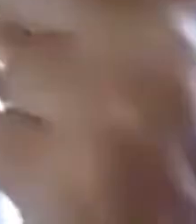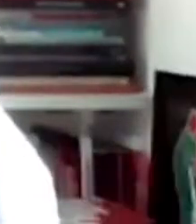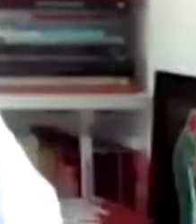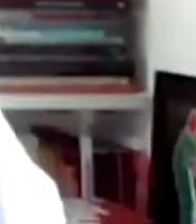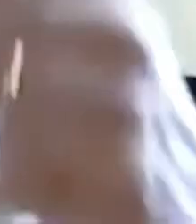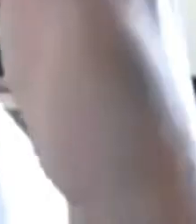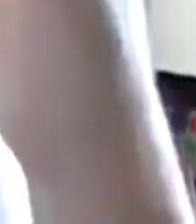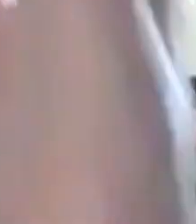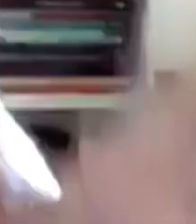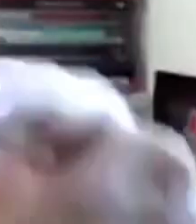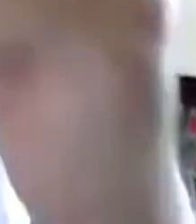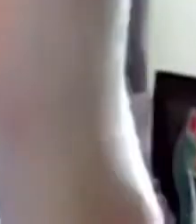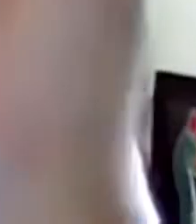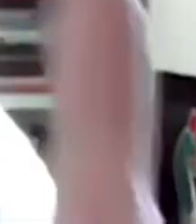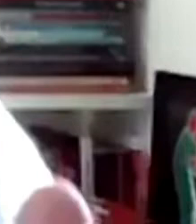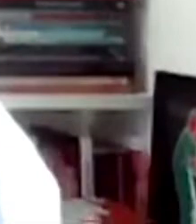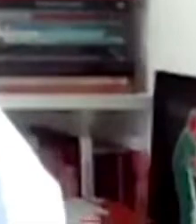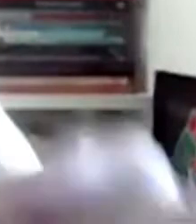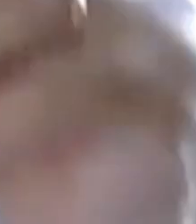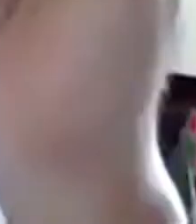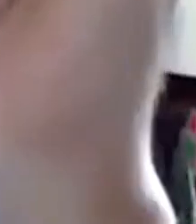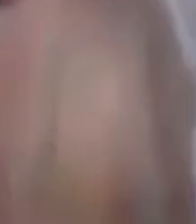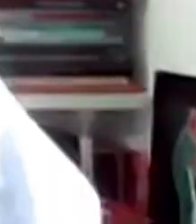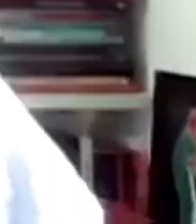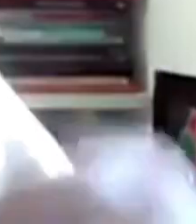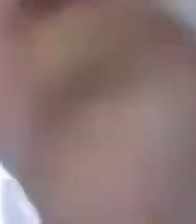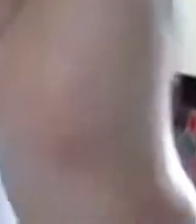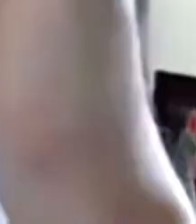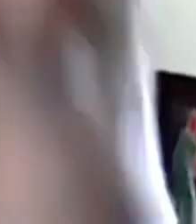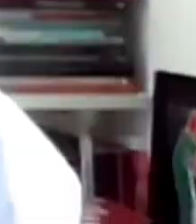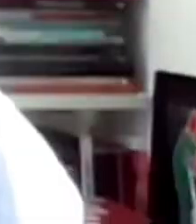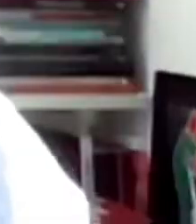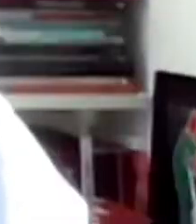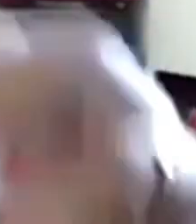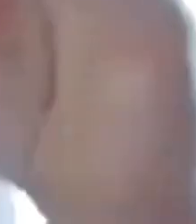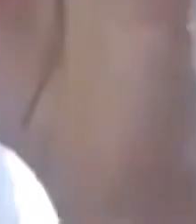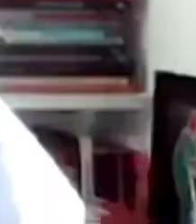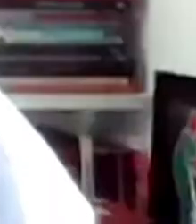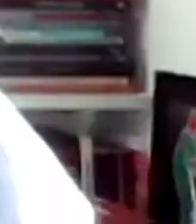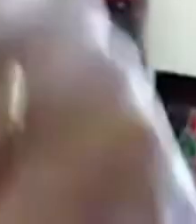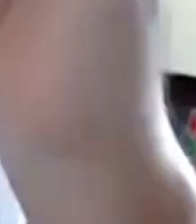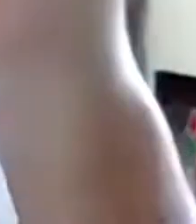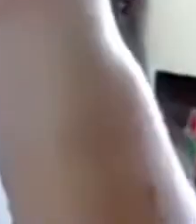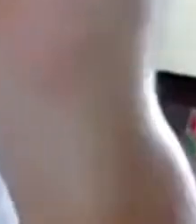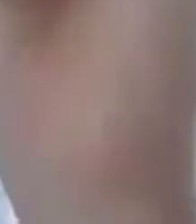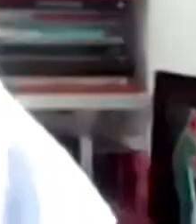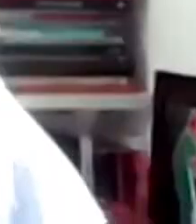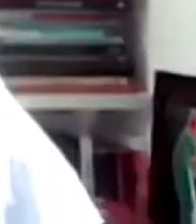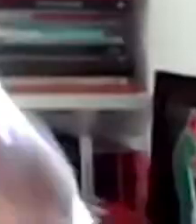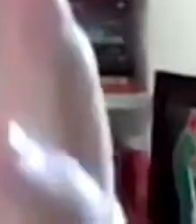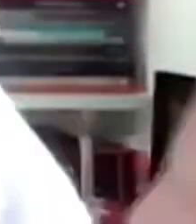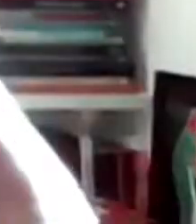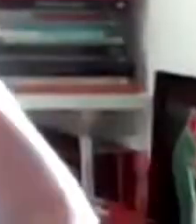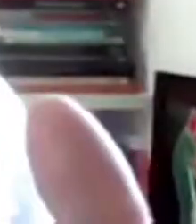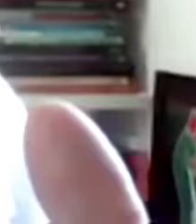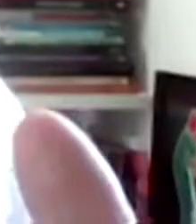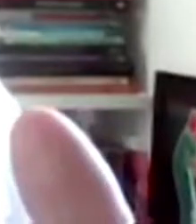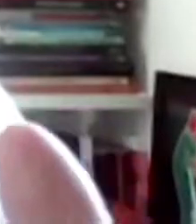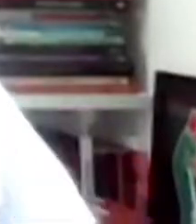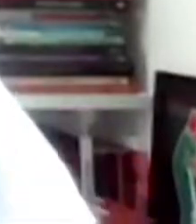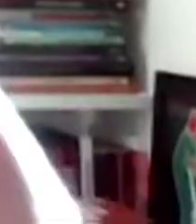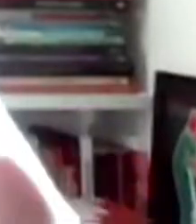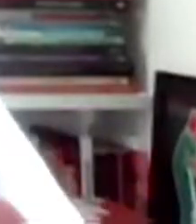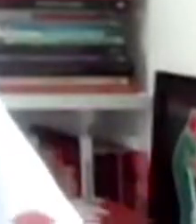São Paulo, capital, Belo Horizonte, Diadema, Osasco, São Bernardo, Serrana, Alto Alegre, vários